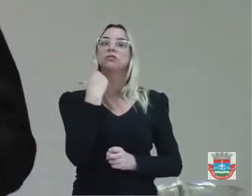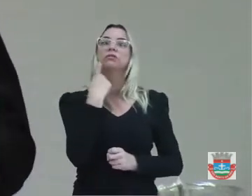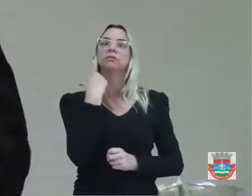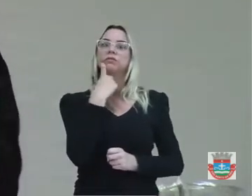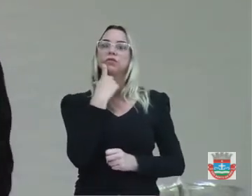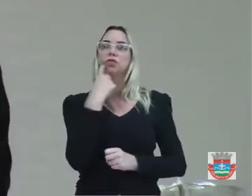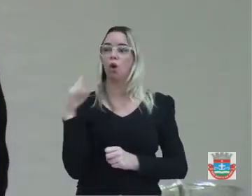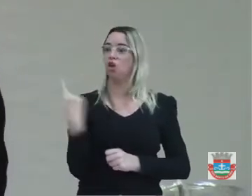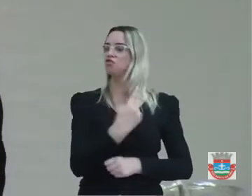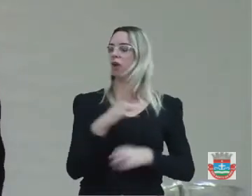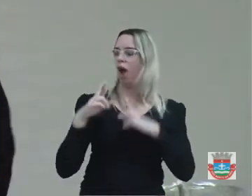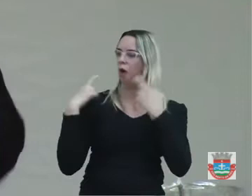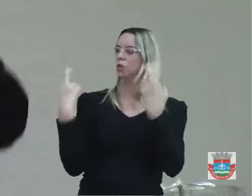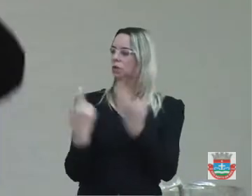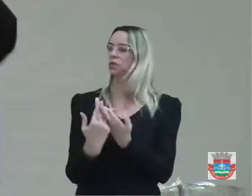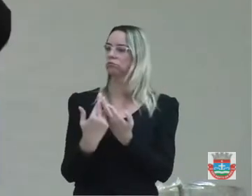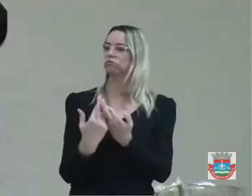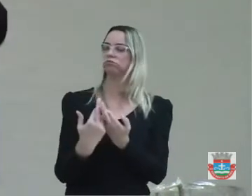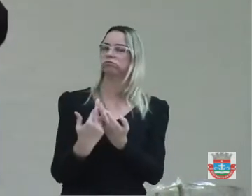vamos sexta-feira se reunir.